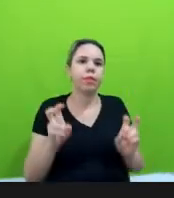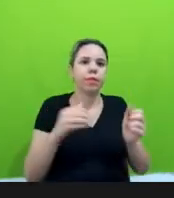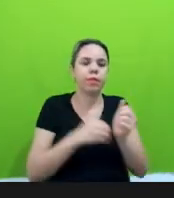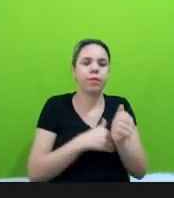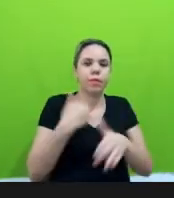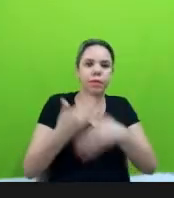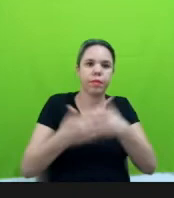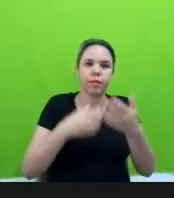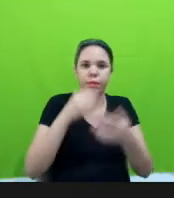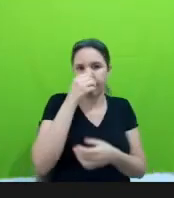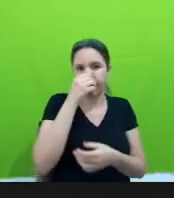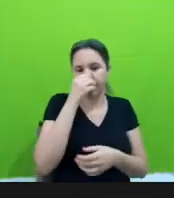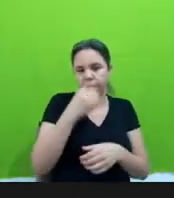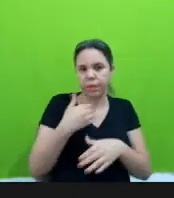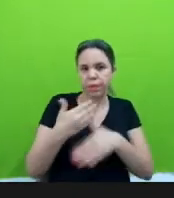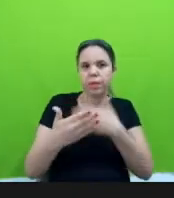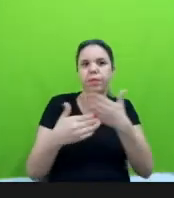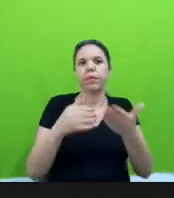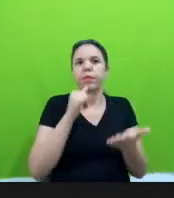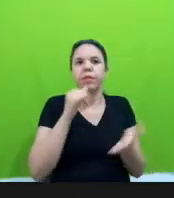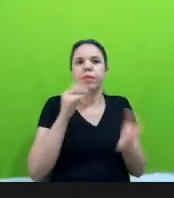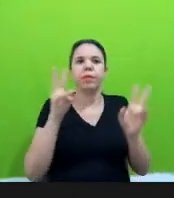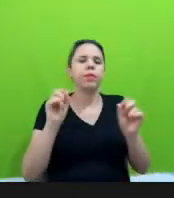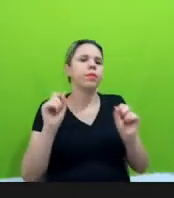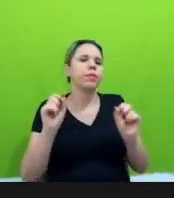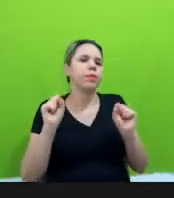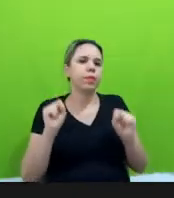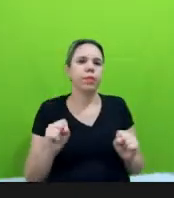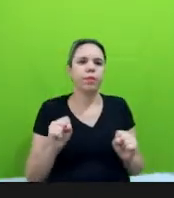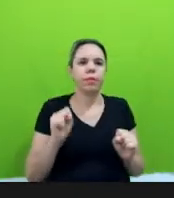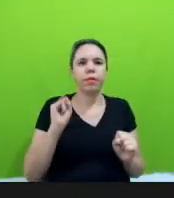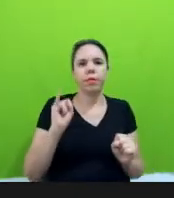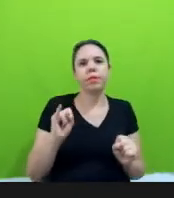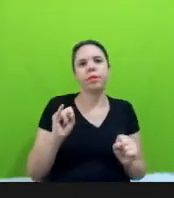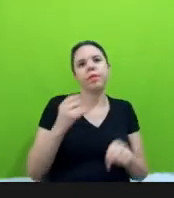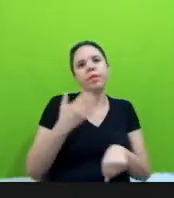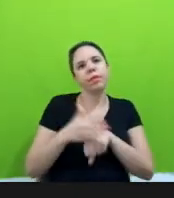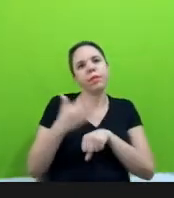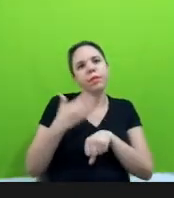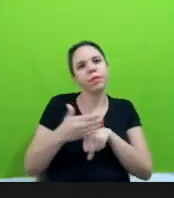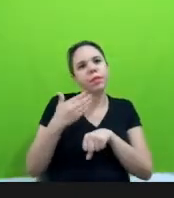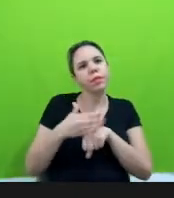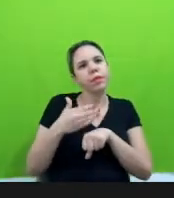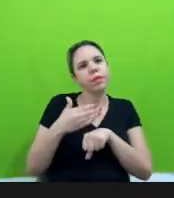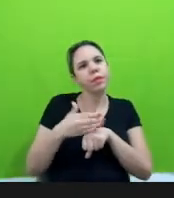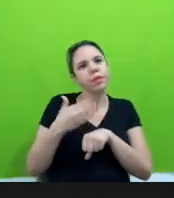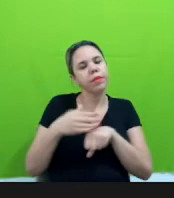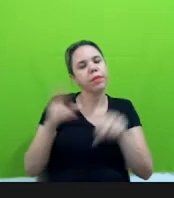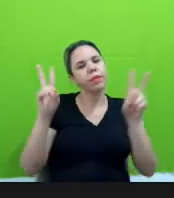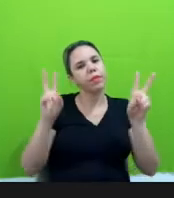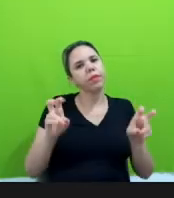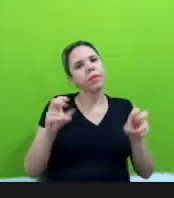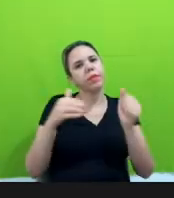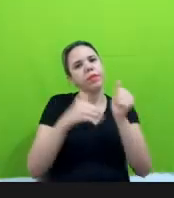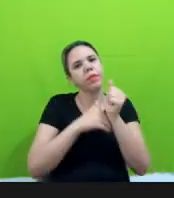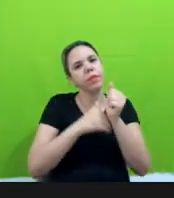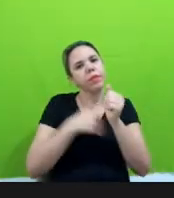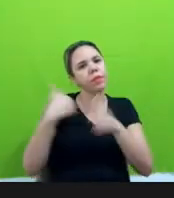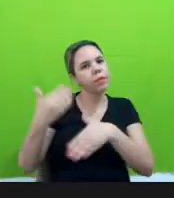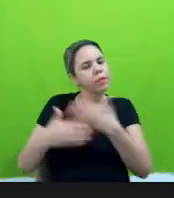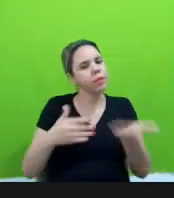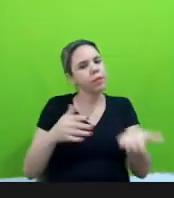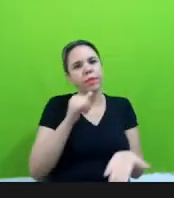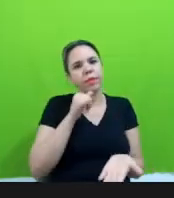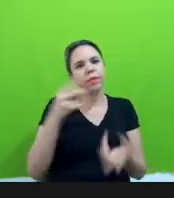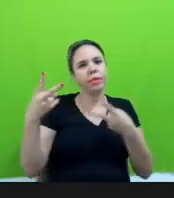de validade, dos argumentos, de quem pode aplicar essas questões de sigilo, porque ultimamente a gente tem ouvido